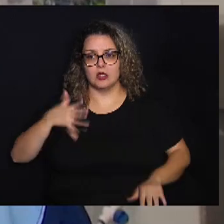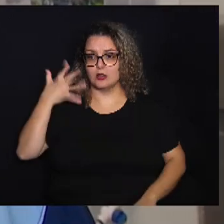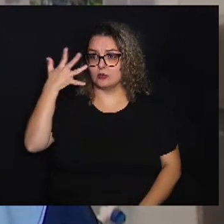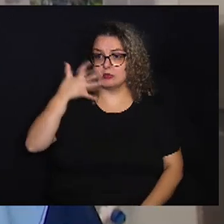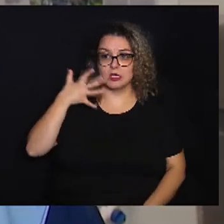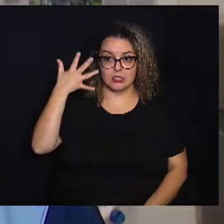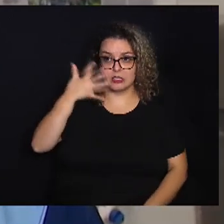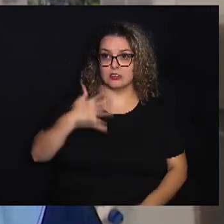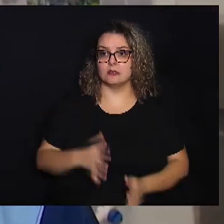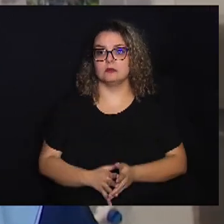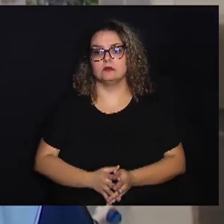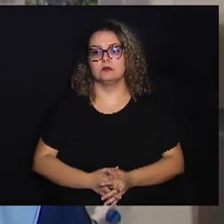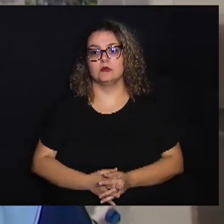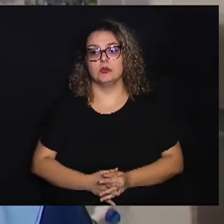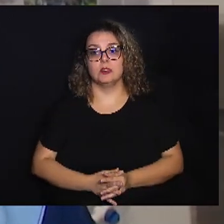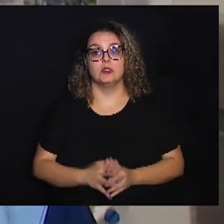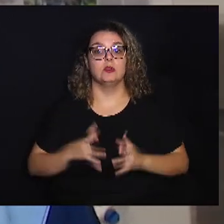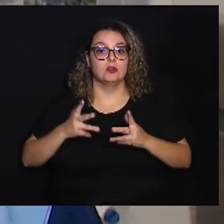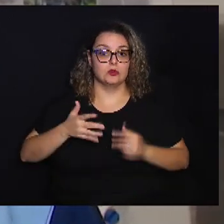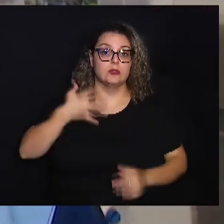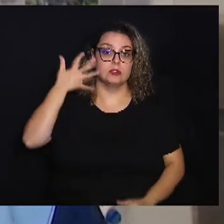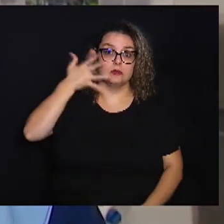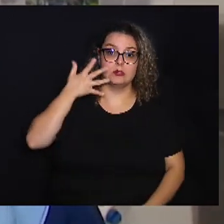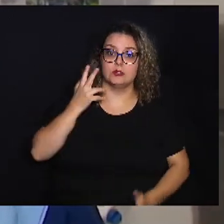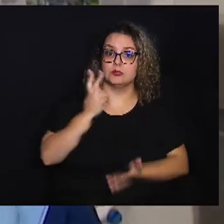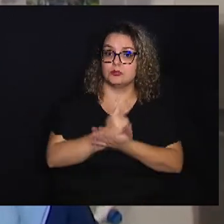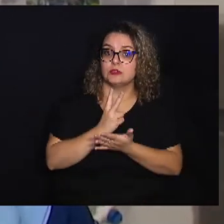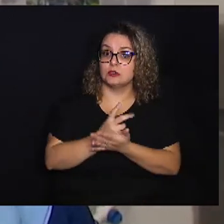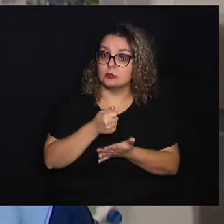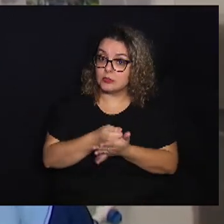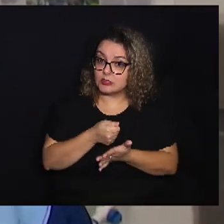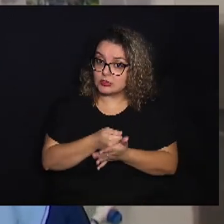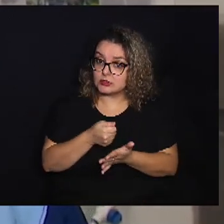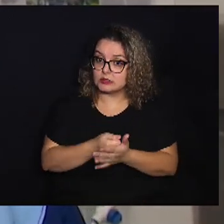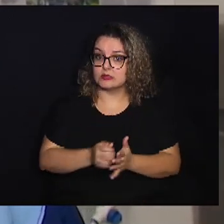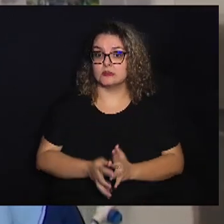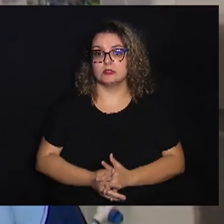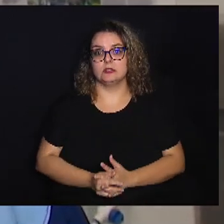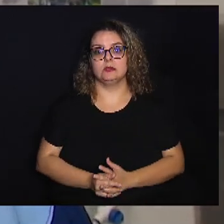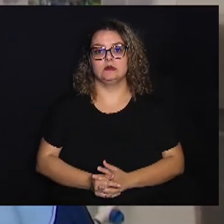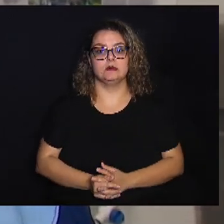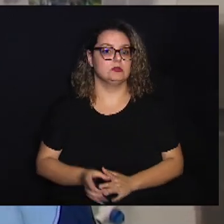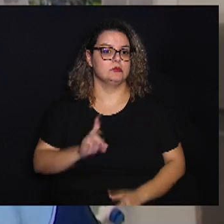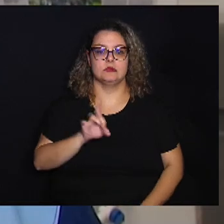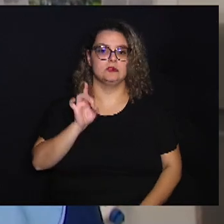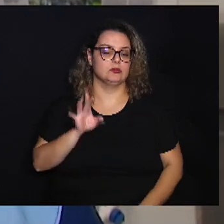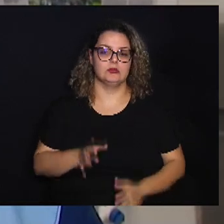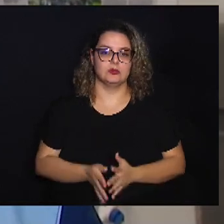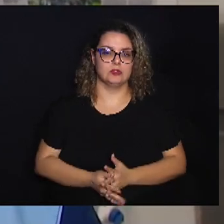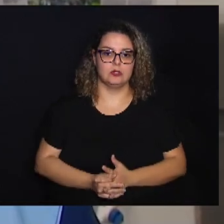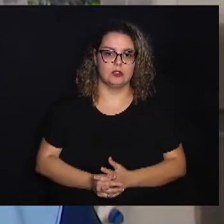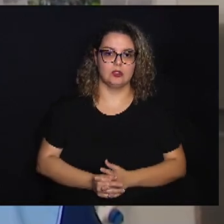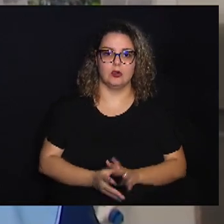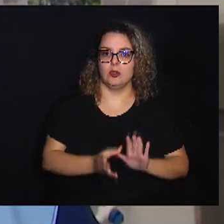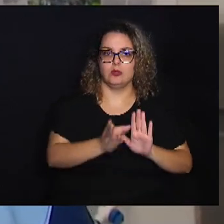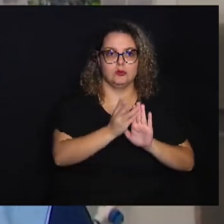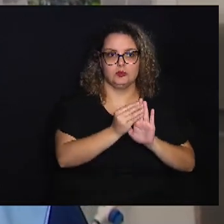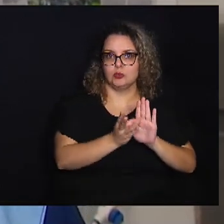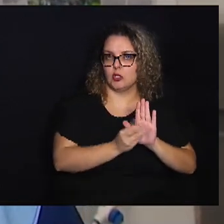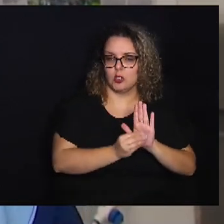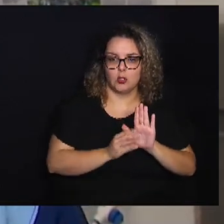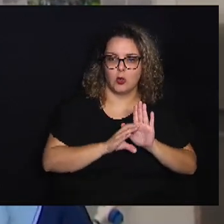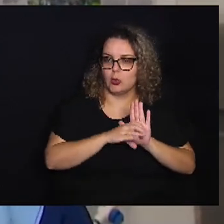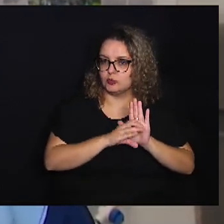né? Só que todas as palestras eu sempre exijo que ela não venha apenas com conteúdo relevante, algo